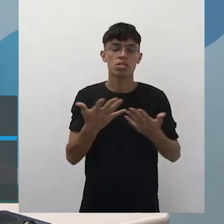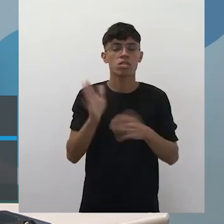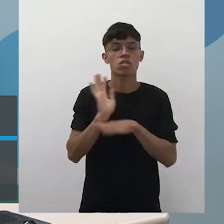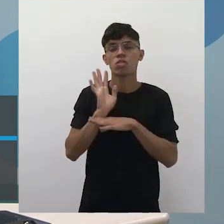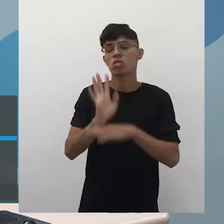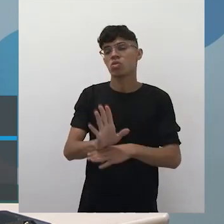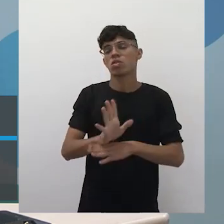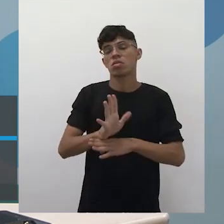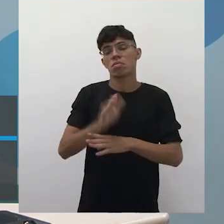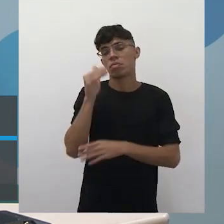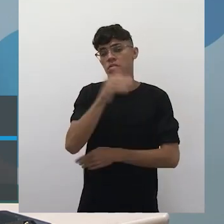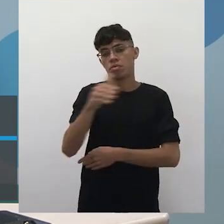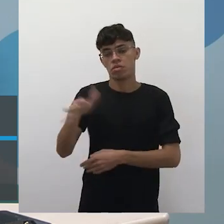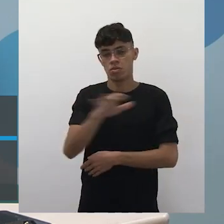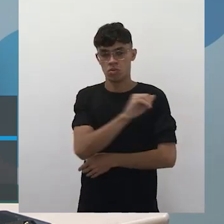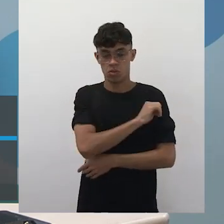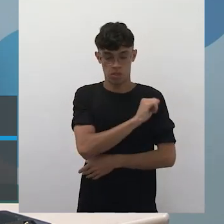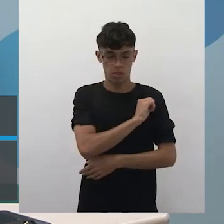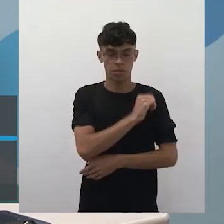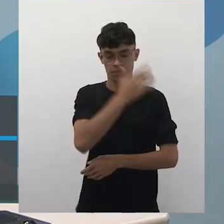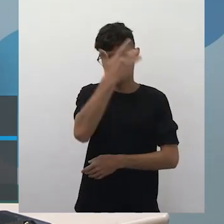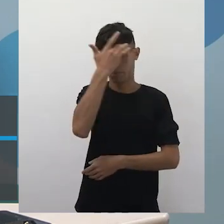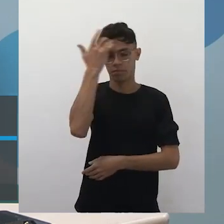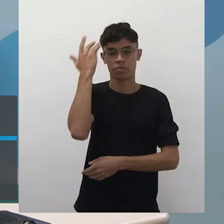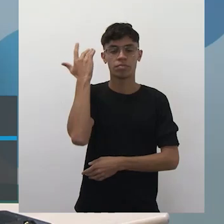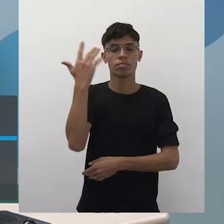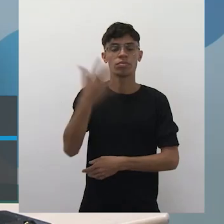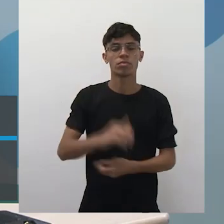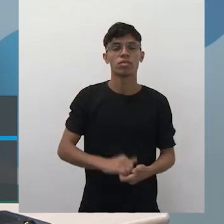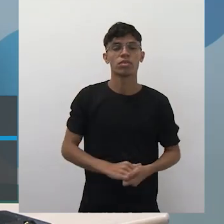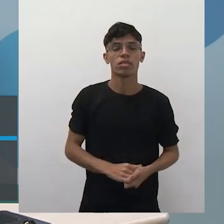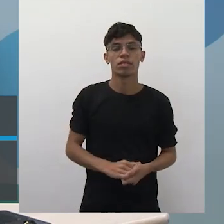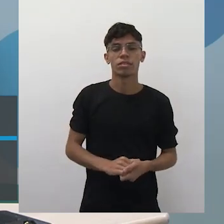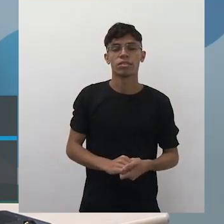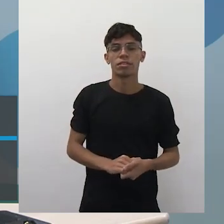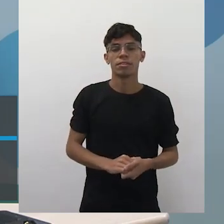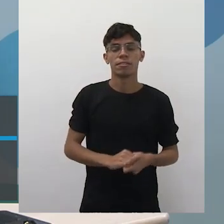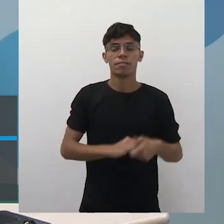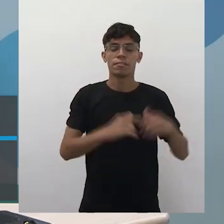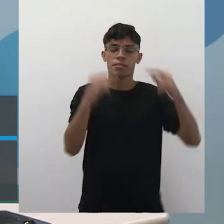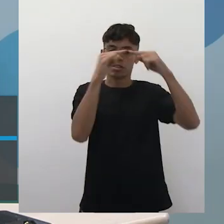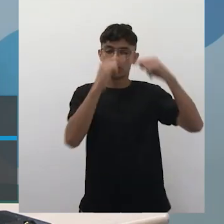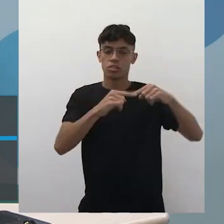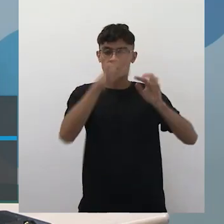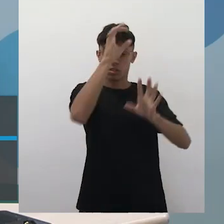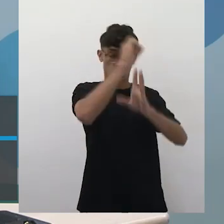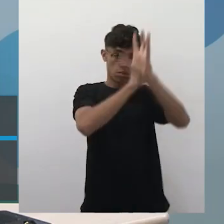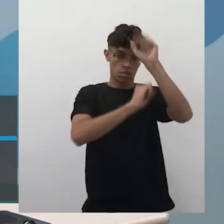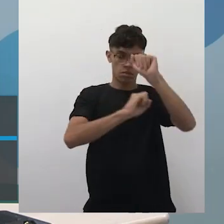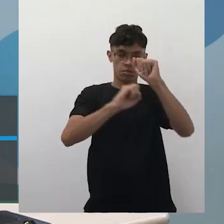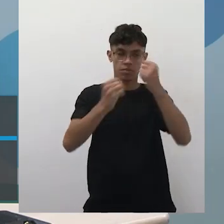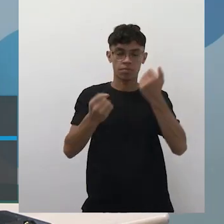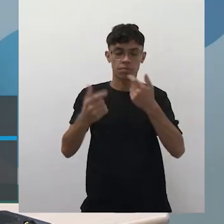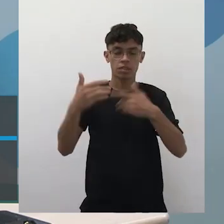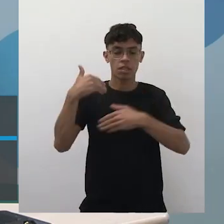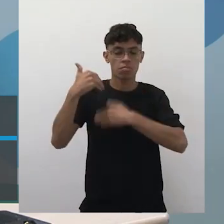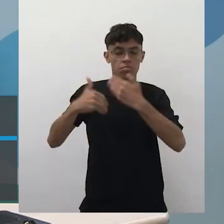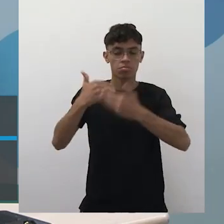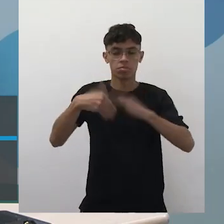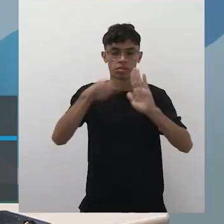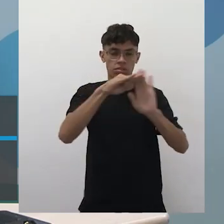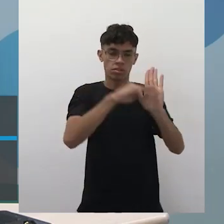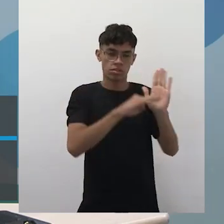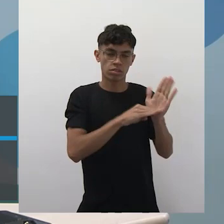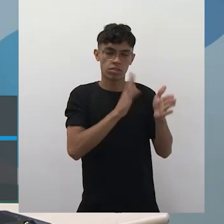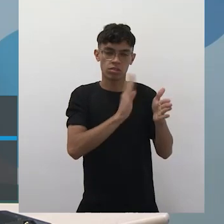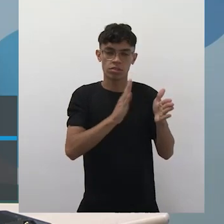uma atuação ativa dos estudantes, né, na questão da conciliação das aprendizagens que perpassam as etapas, né, as etapas